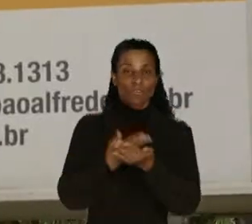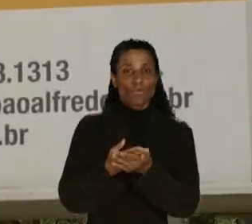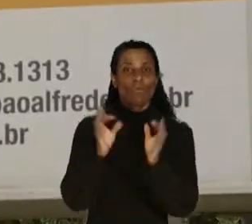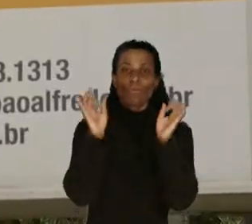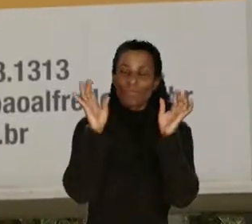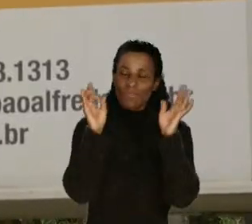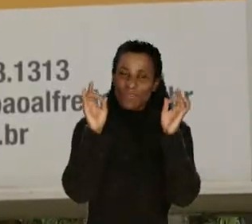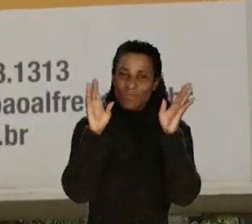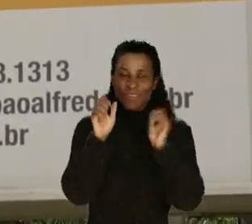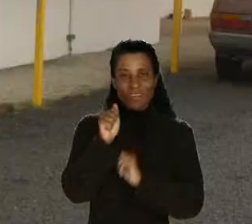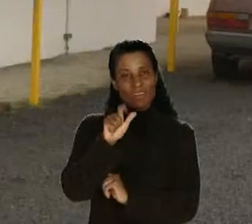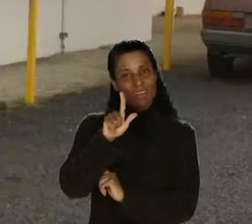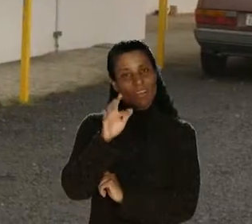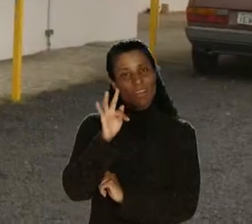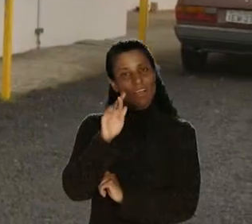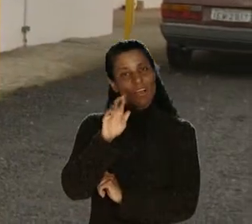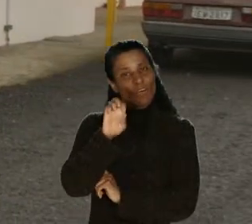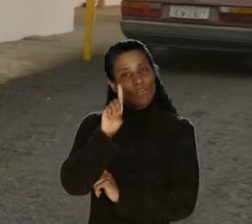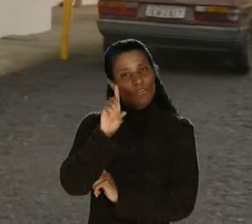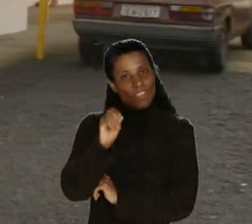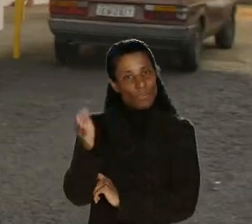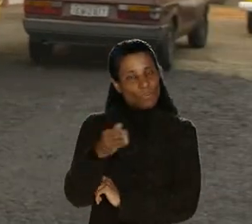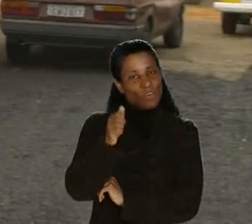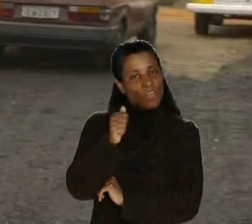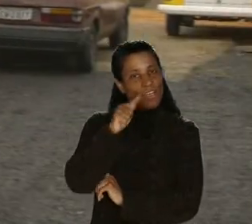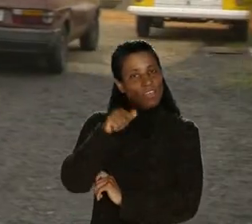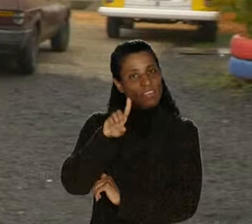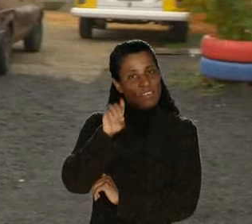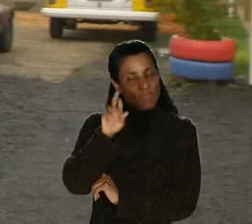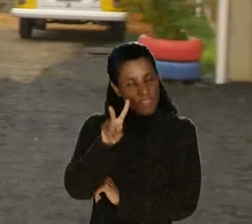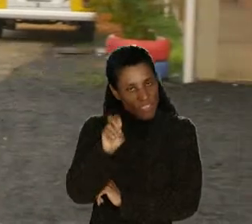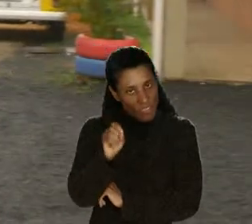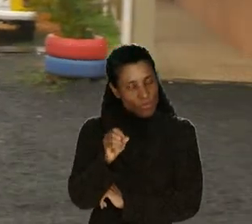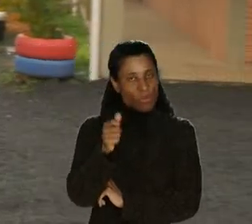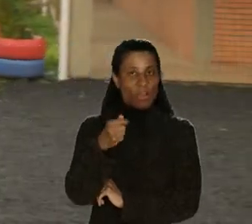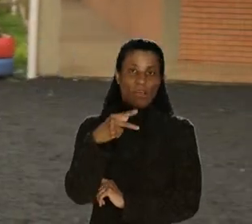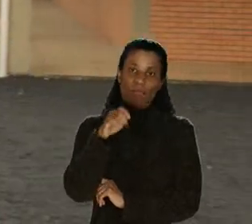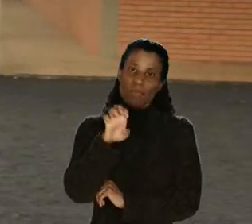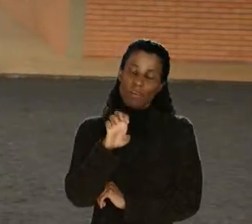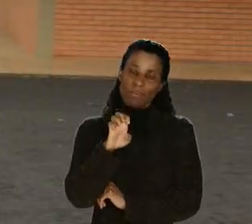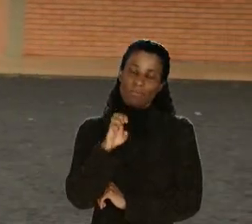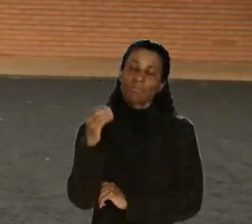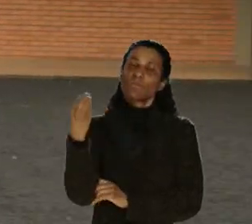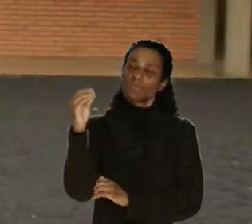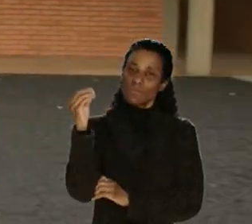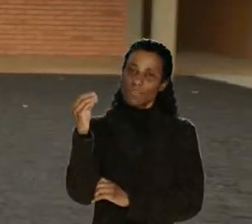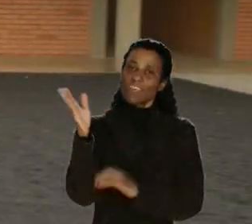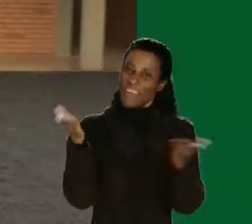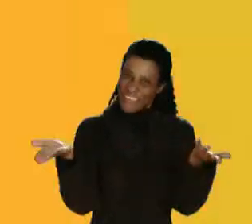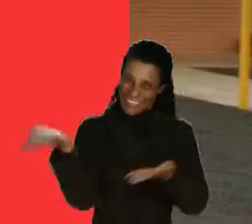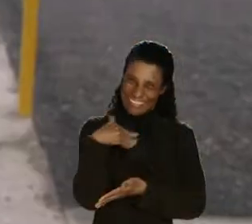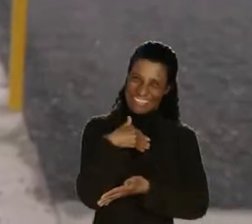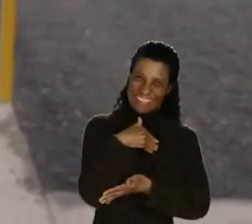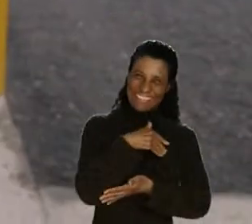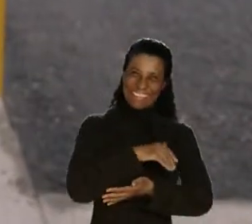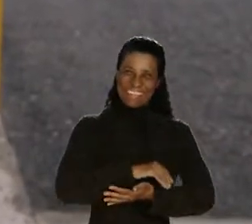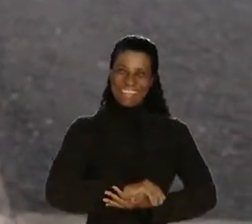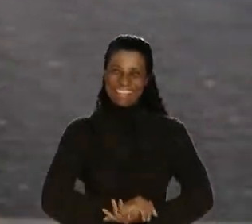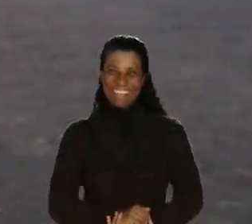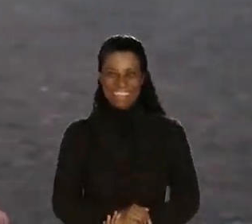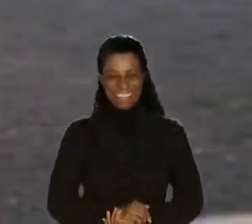na Escola Especial Dr. João Alfredo de Azevedo, da APAI Porto Alegre. Agora sim, vamos lá.